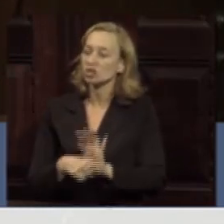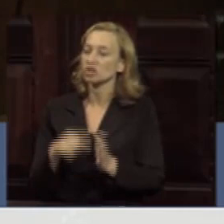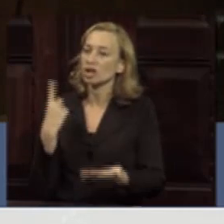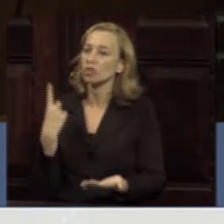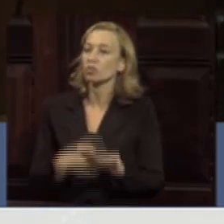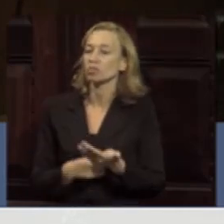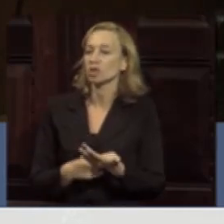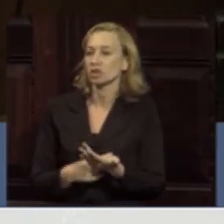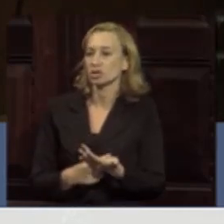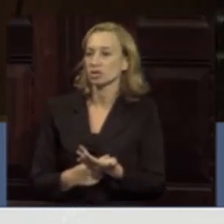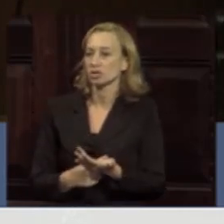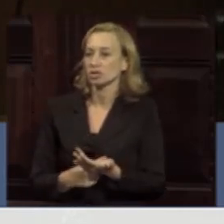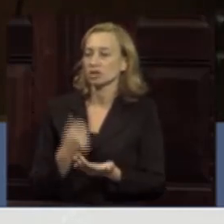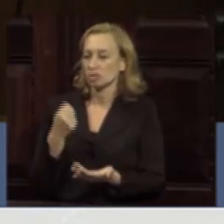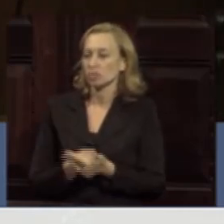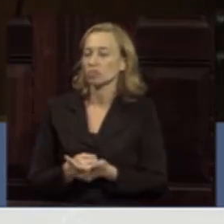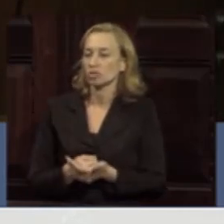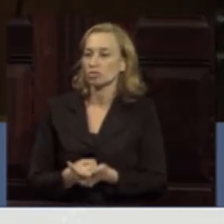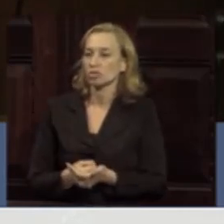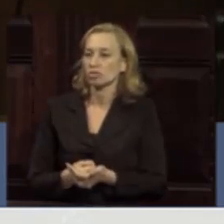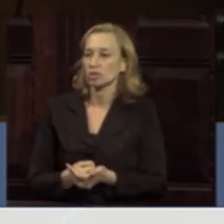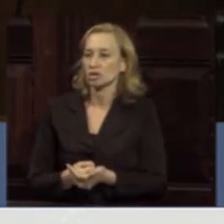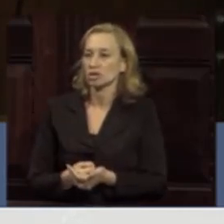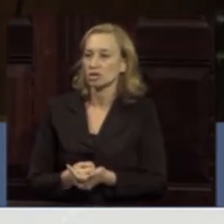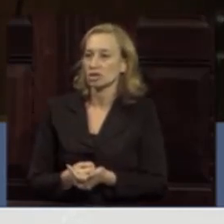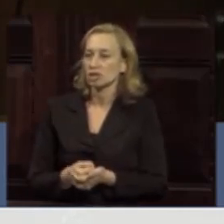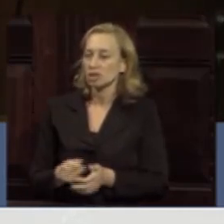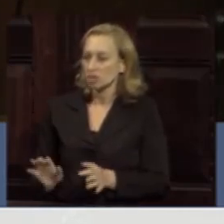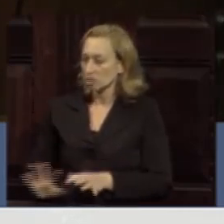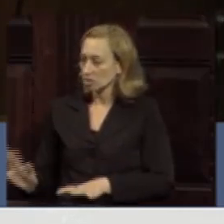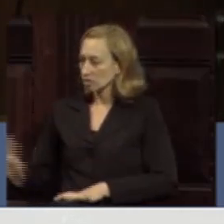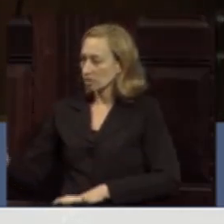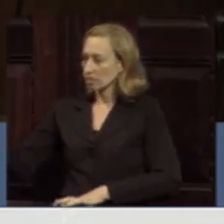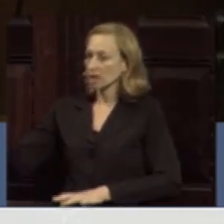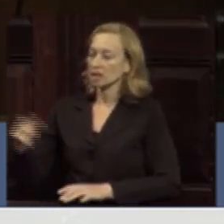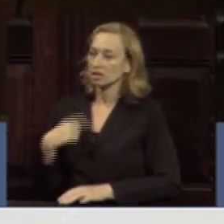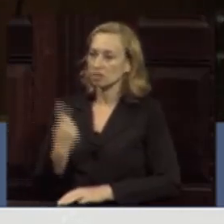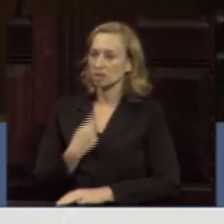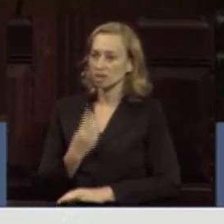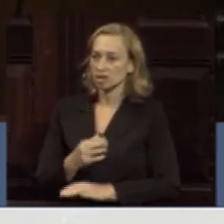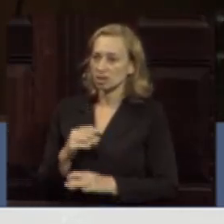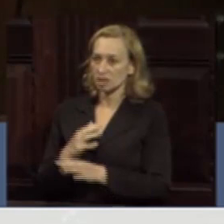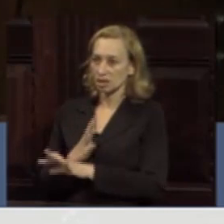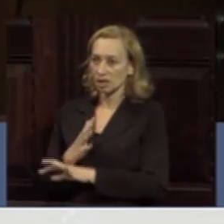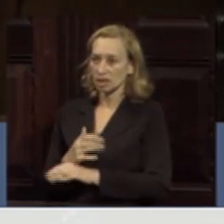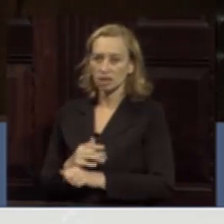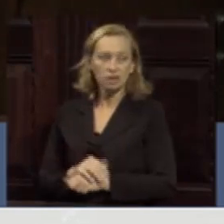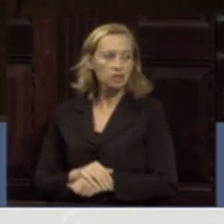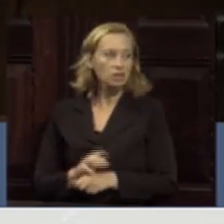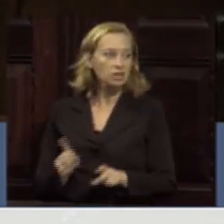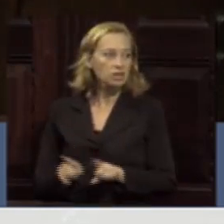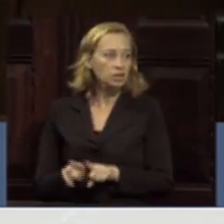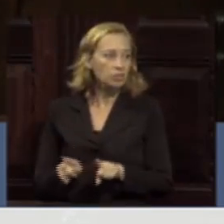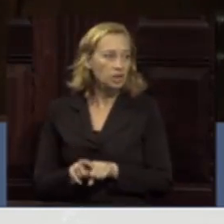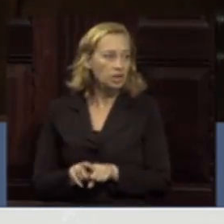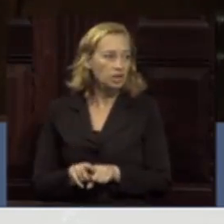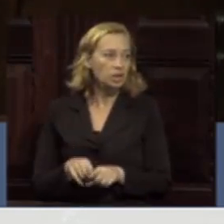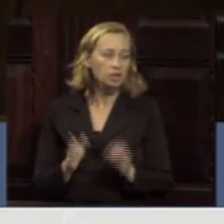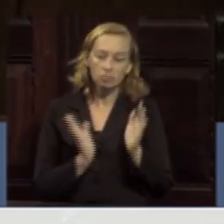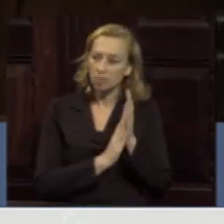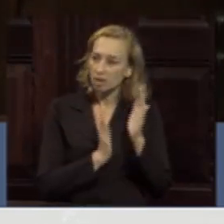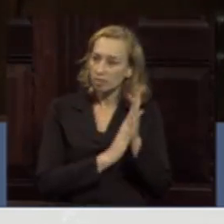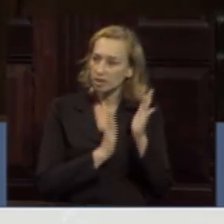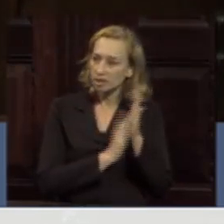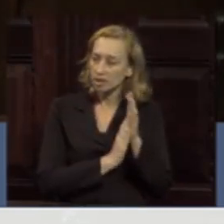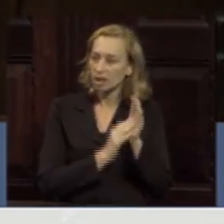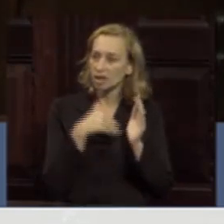assumindo nessas idas às comunidades carentes da nossa cidade. Falado isso, senhora presidente, de novo, parabenizar